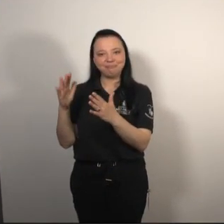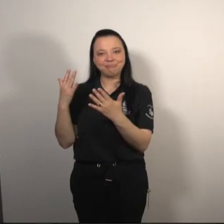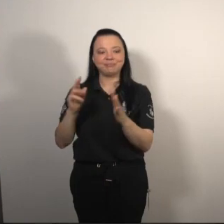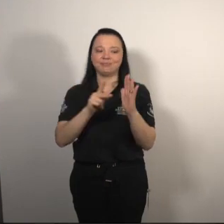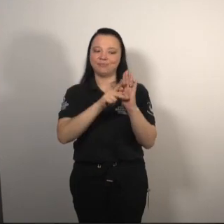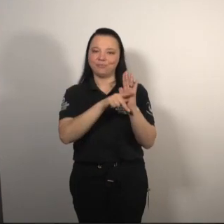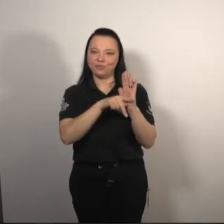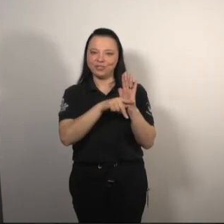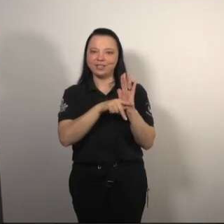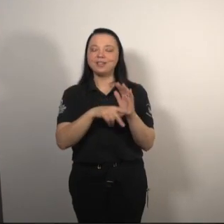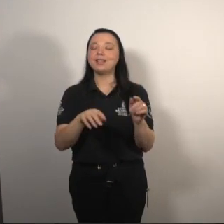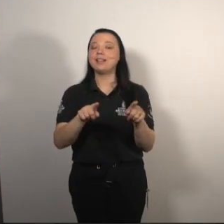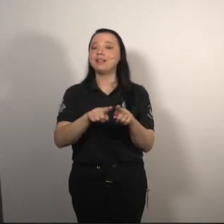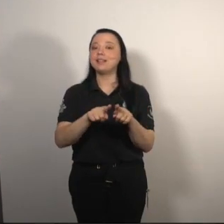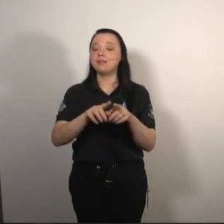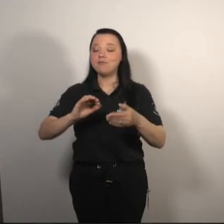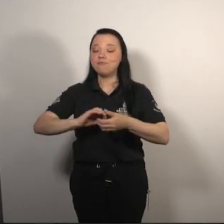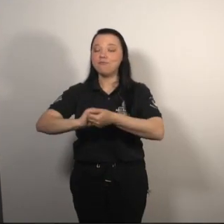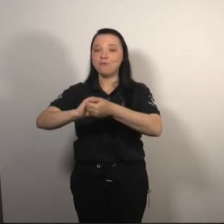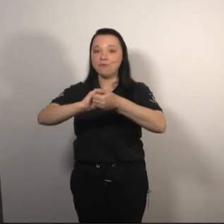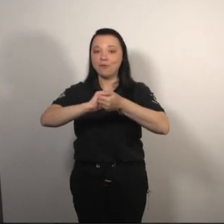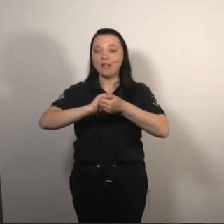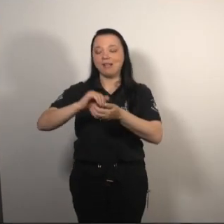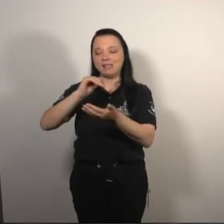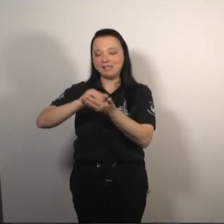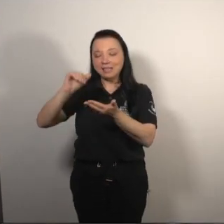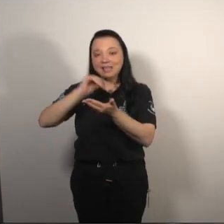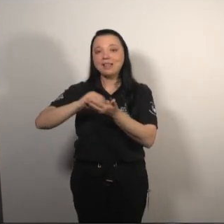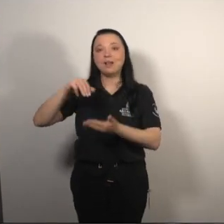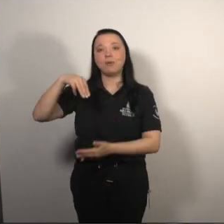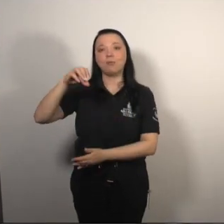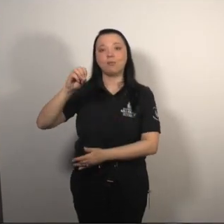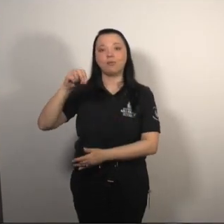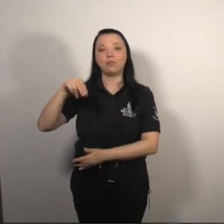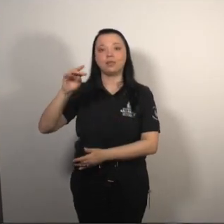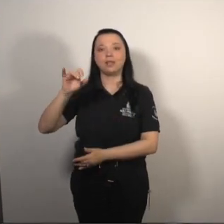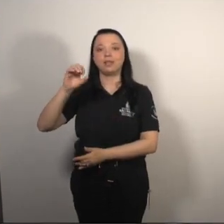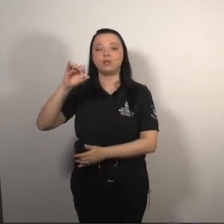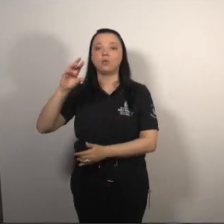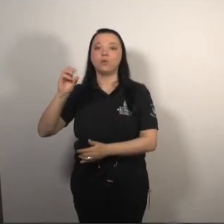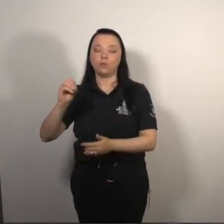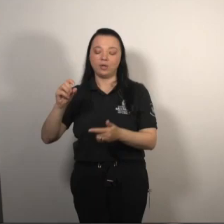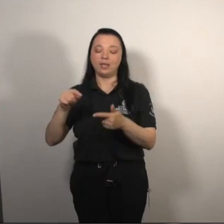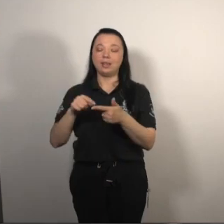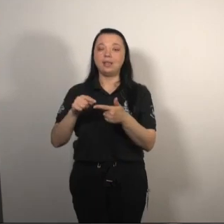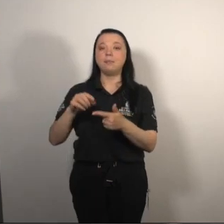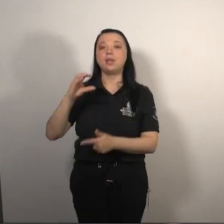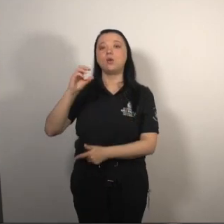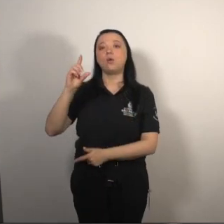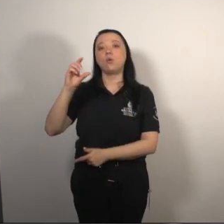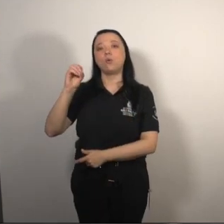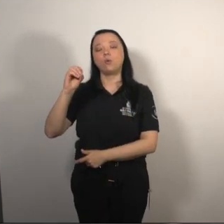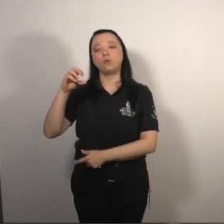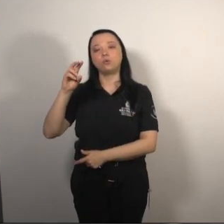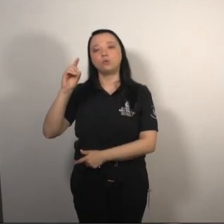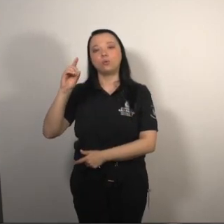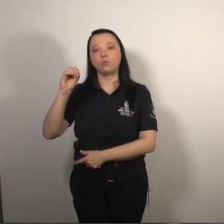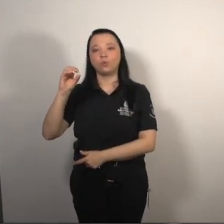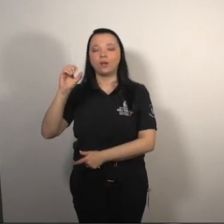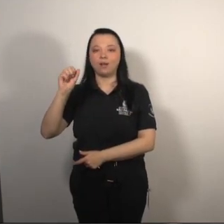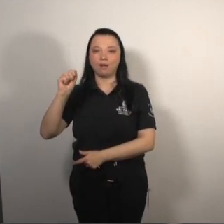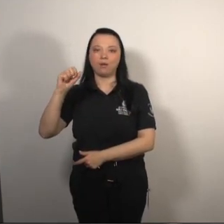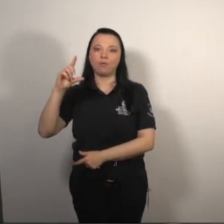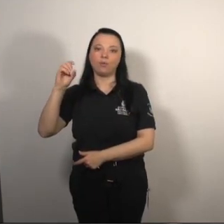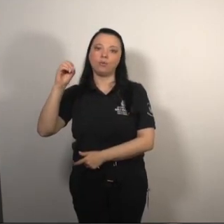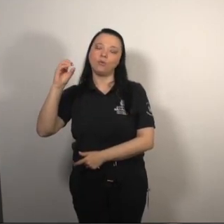programa e cumprimentar já o nosso secretário Monteiro, o nosso secretário Clodoaldo, também pelo belo trabalho que vem fazendo em